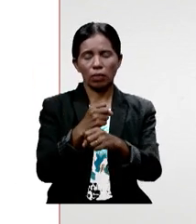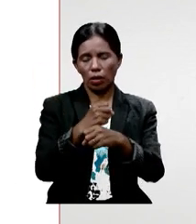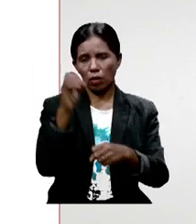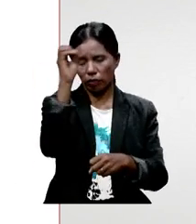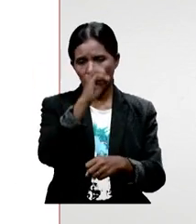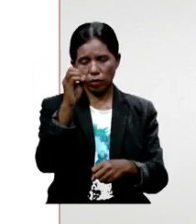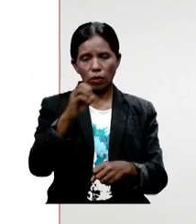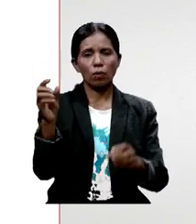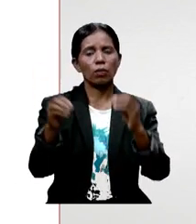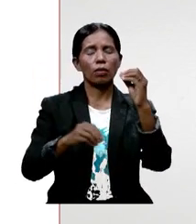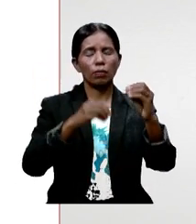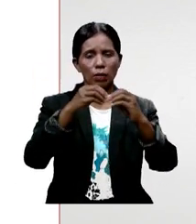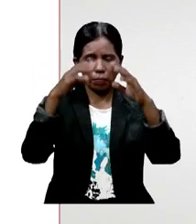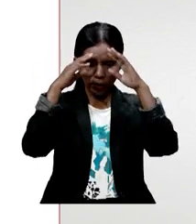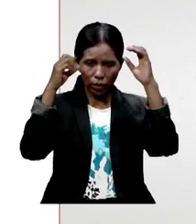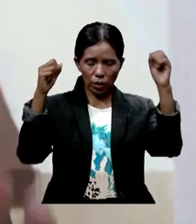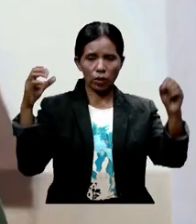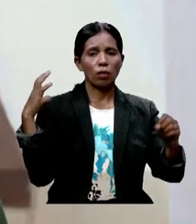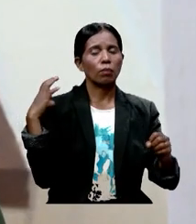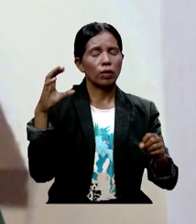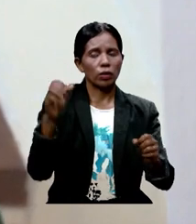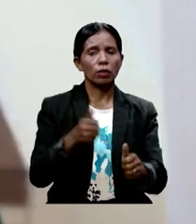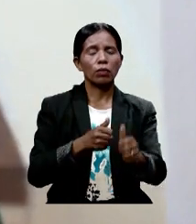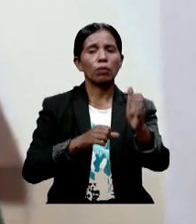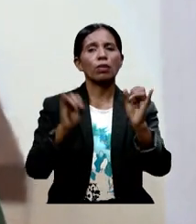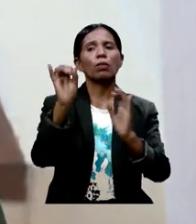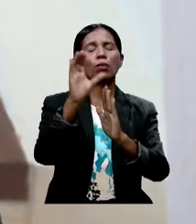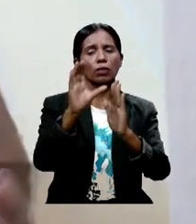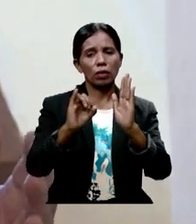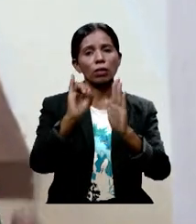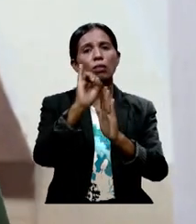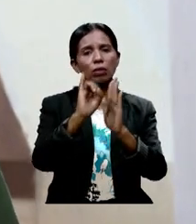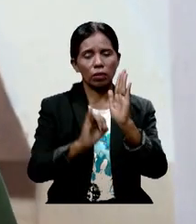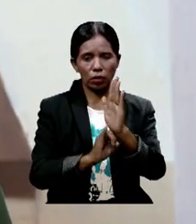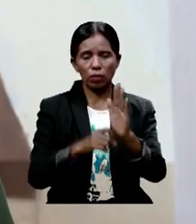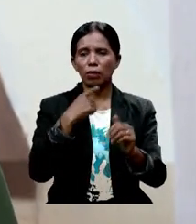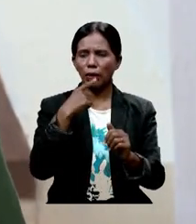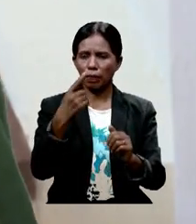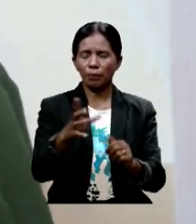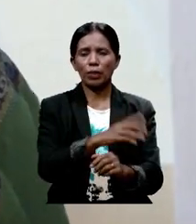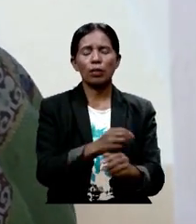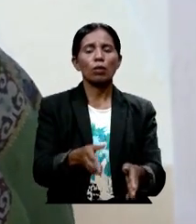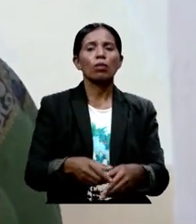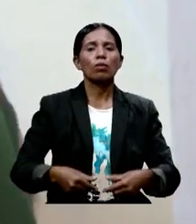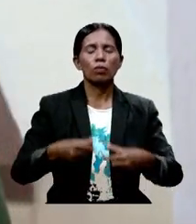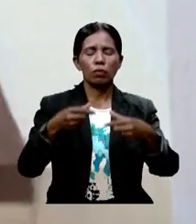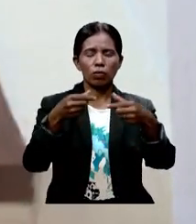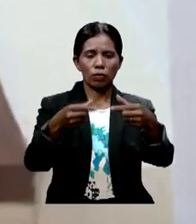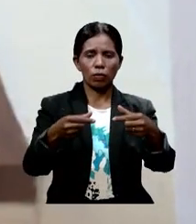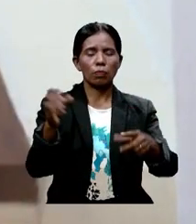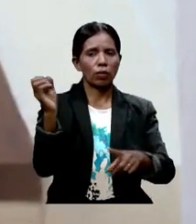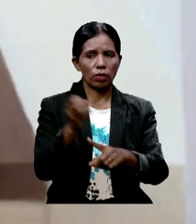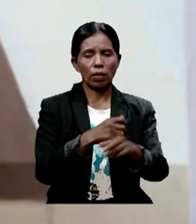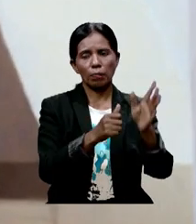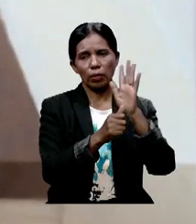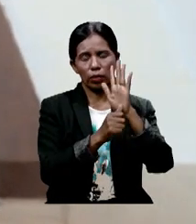quando ba presidente nia competências, tuir constituição haruka, honune horta husuba tribunal recurso atufo oportunidade, hori apresenta nia observação,